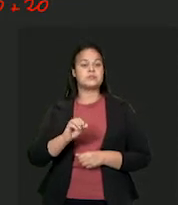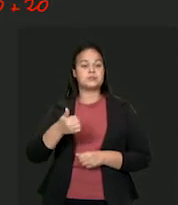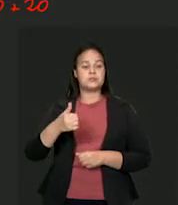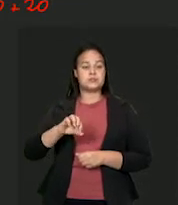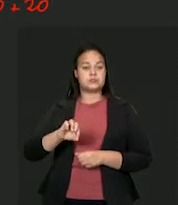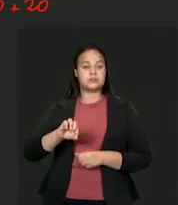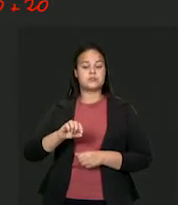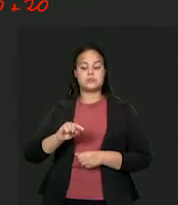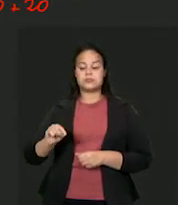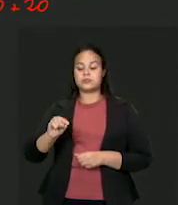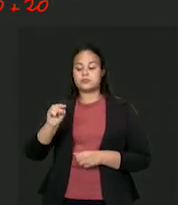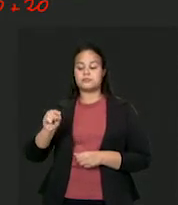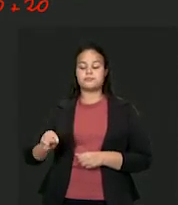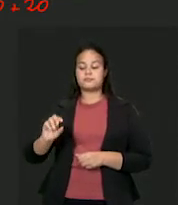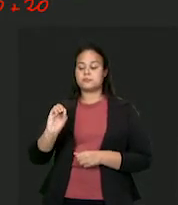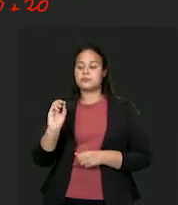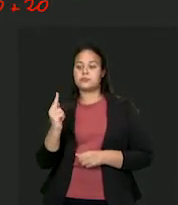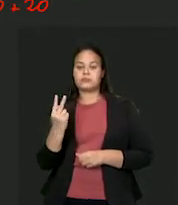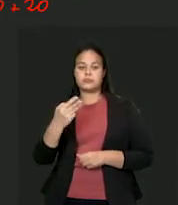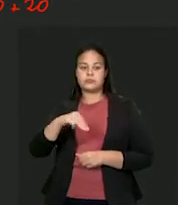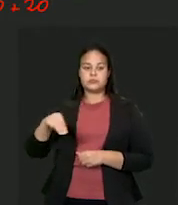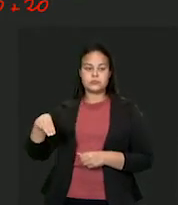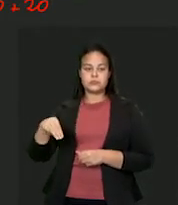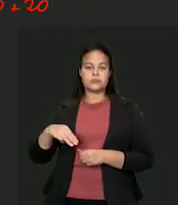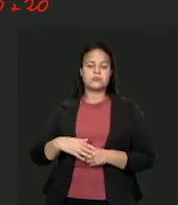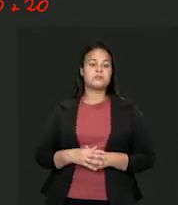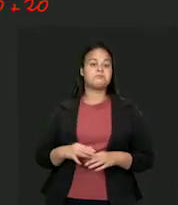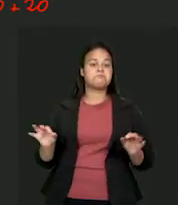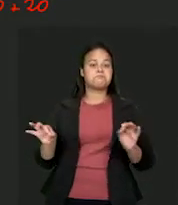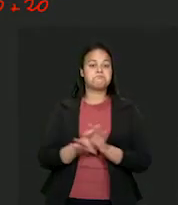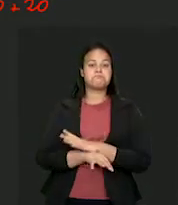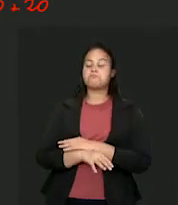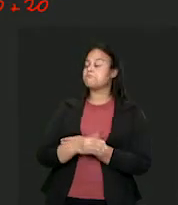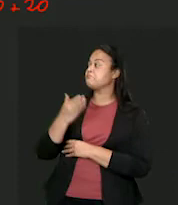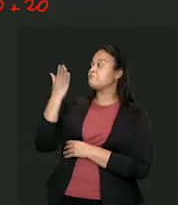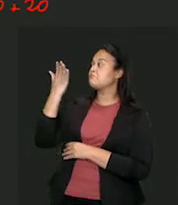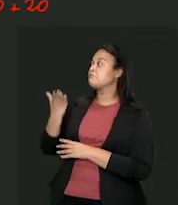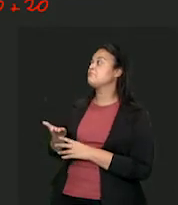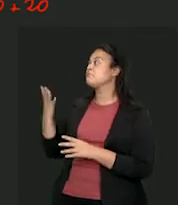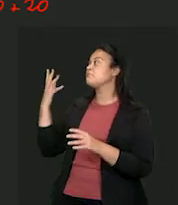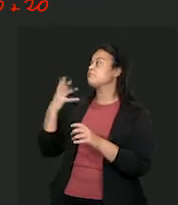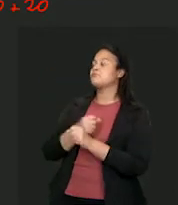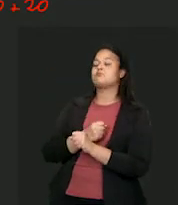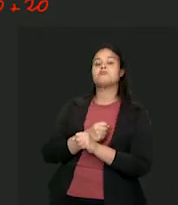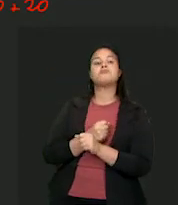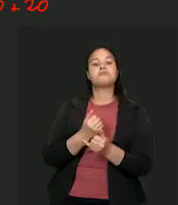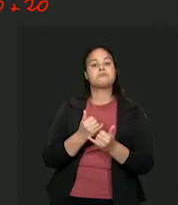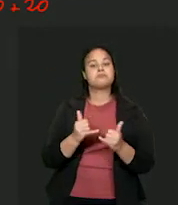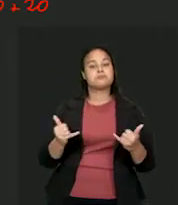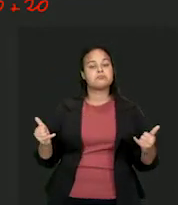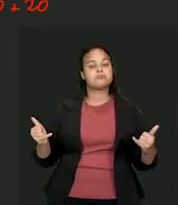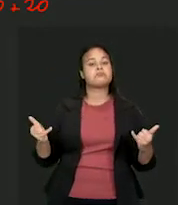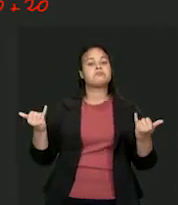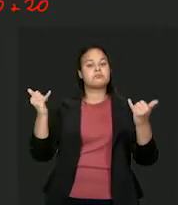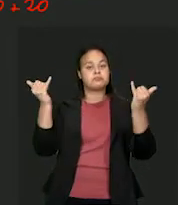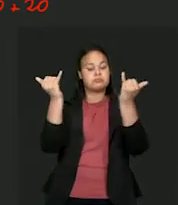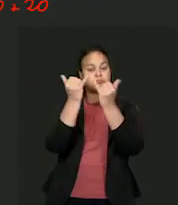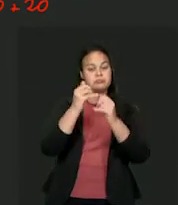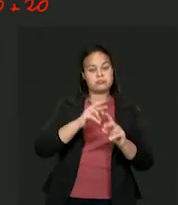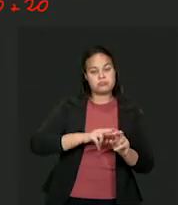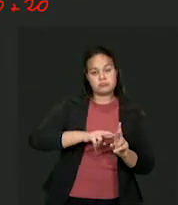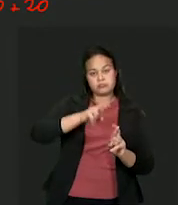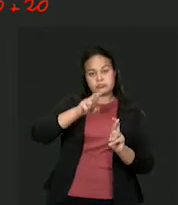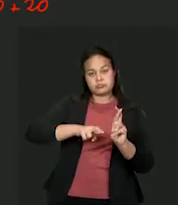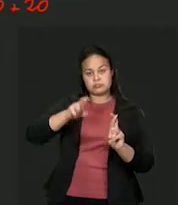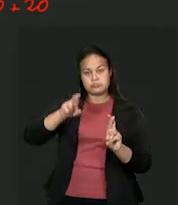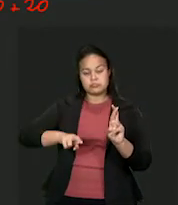90 ohms. Pronto, calculamos a resistência equivalente da associação